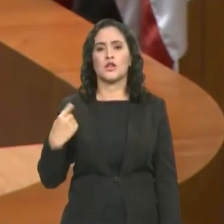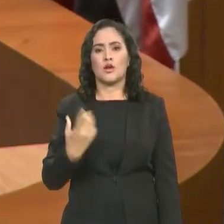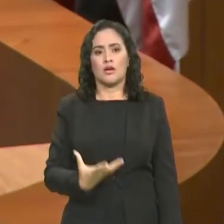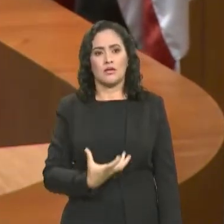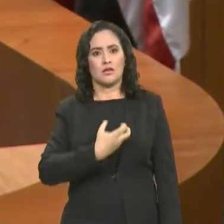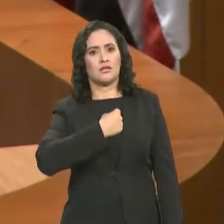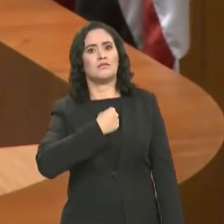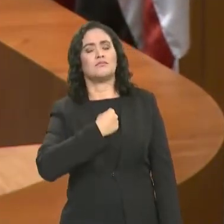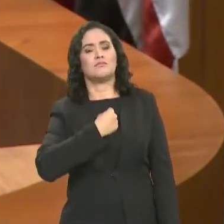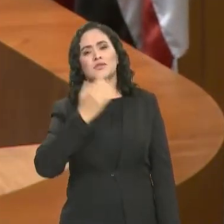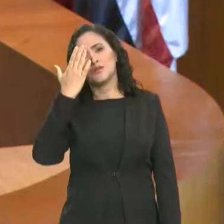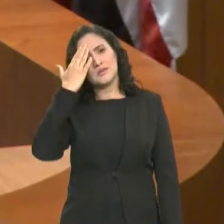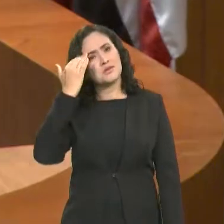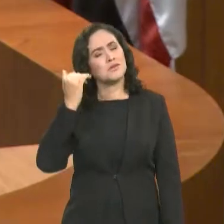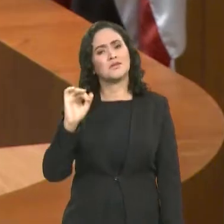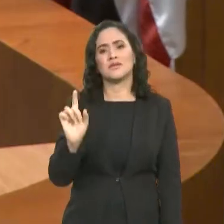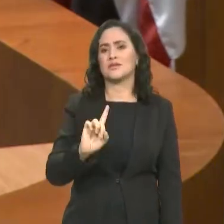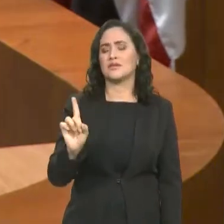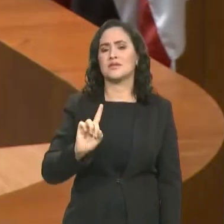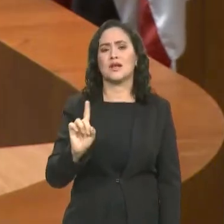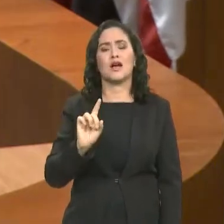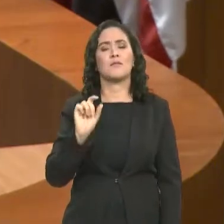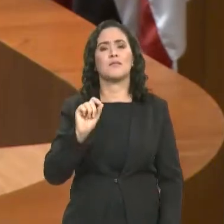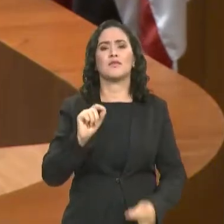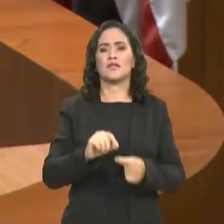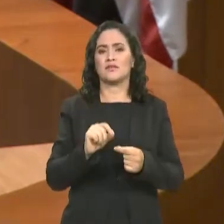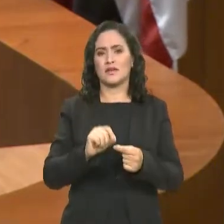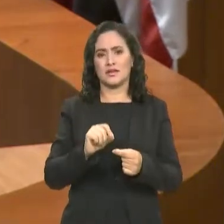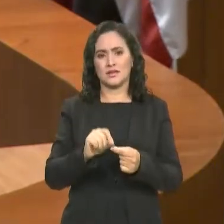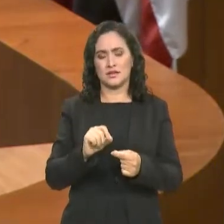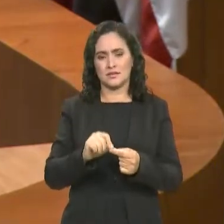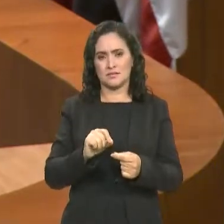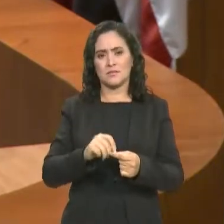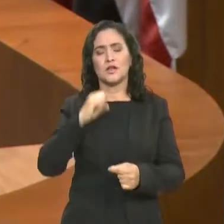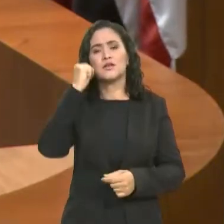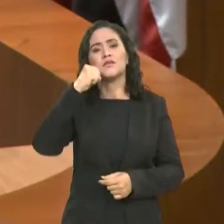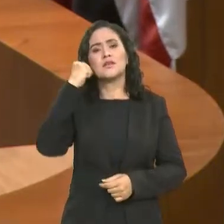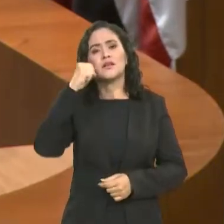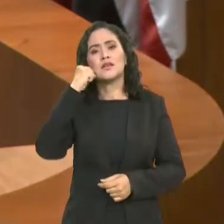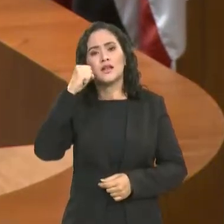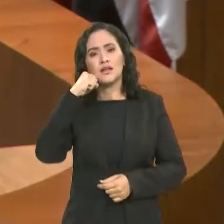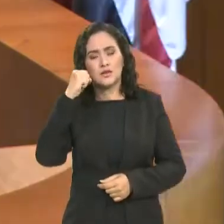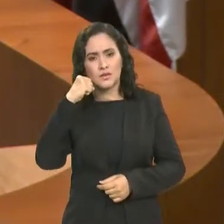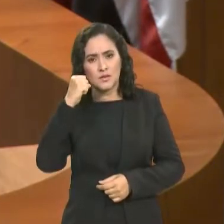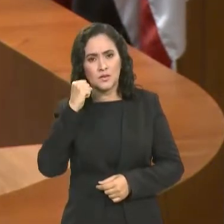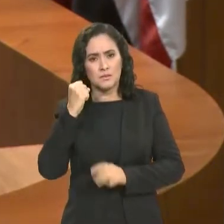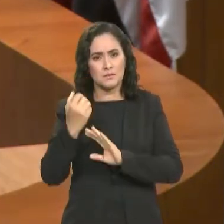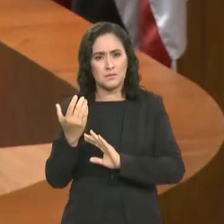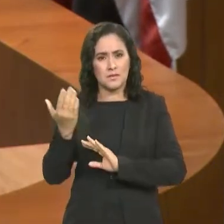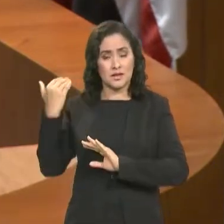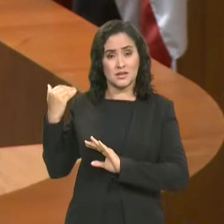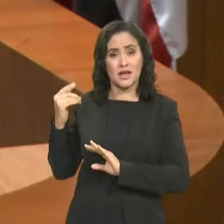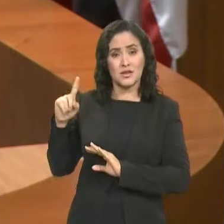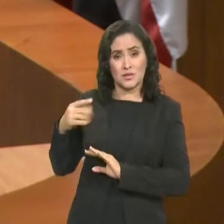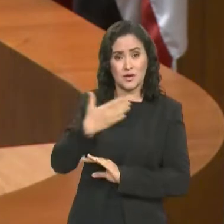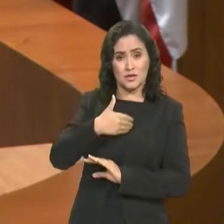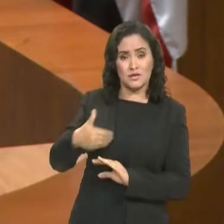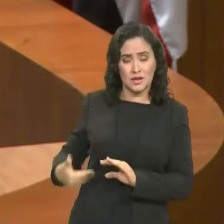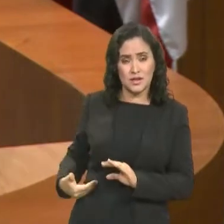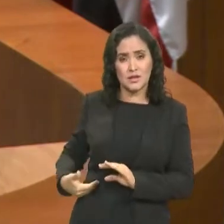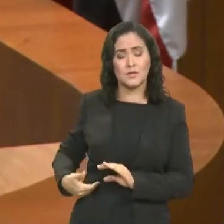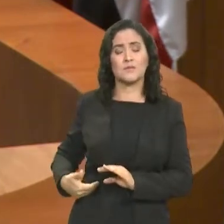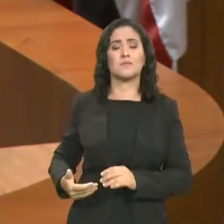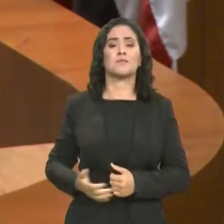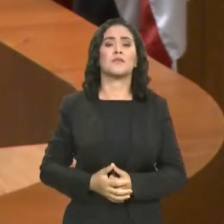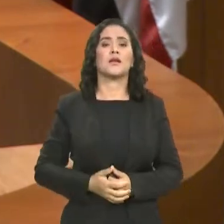espantados, sem saber qual seria a solução, e o senador Flávio Dino, então governador, se dedicou a cuidar dos maranhenses, a